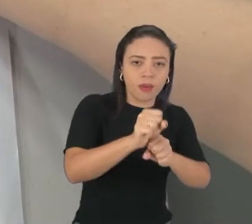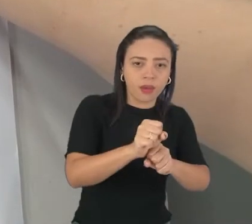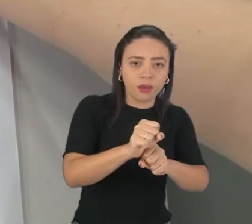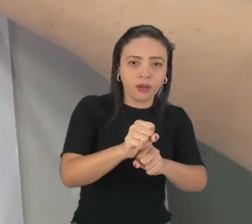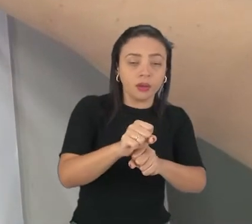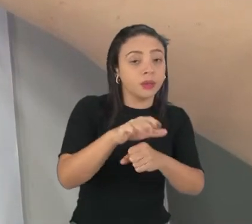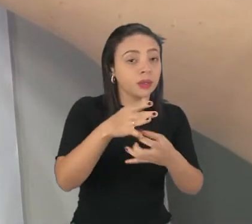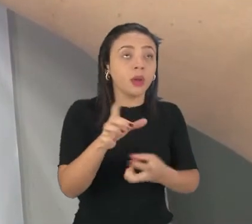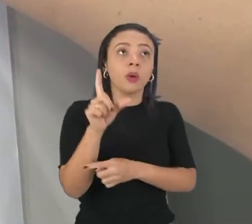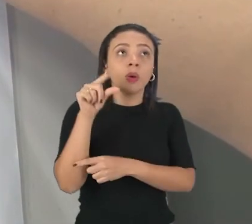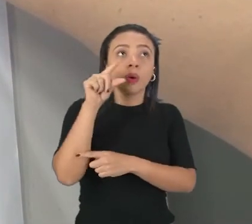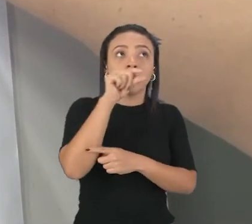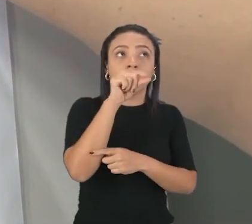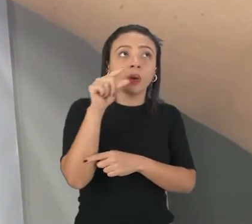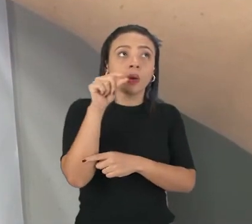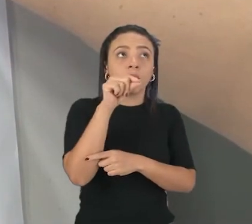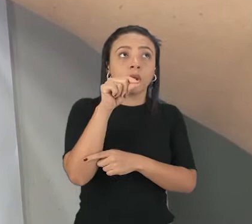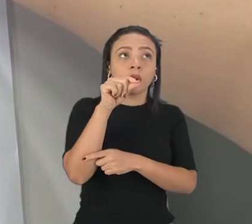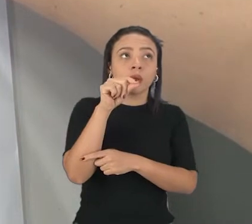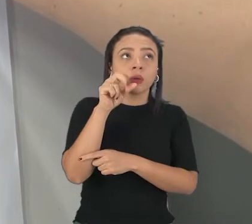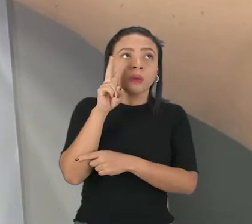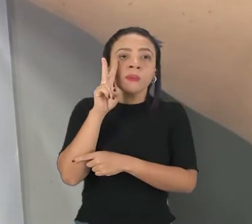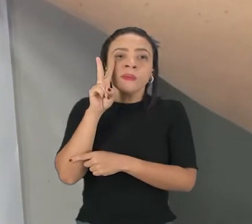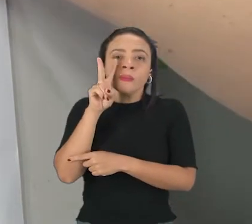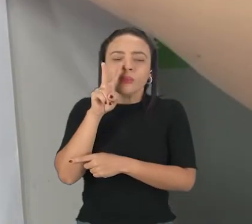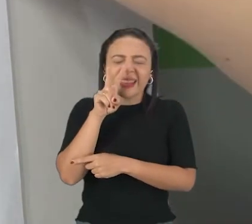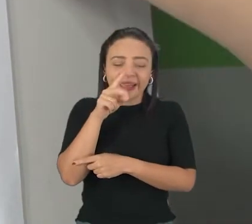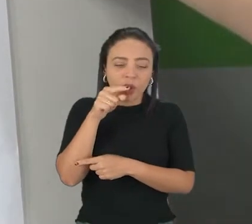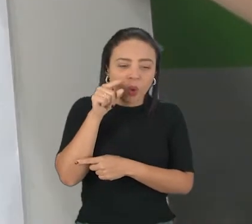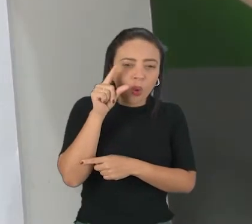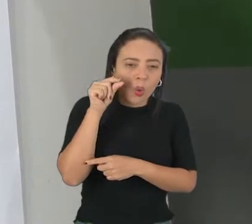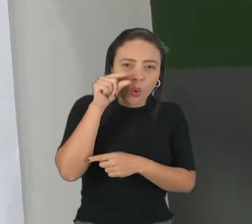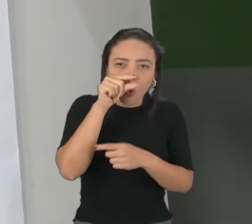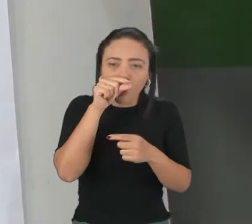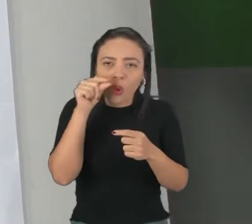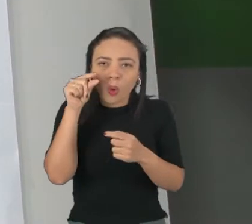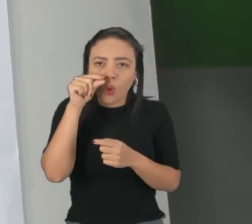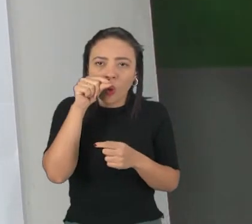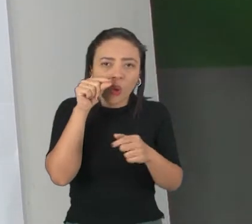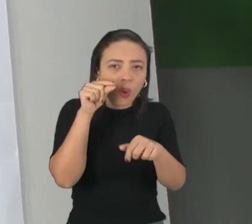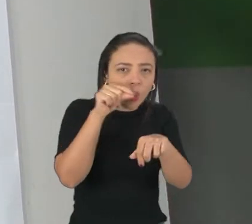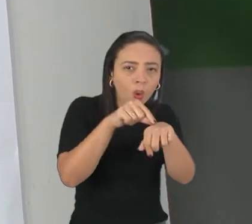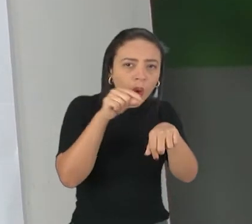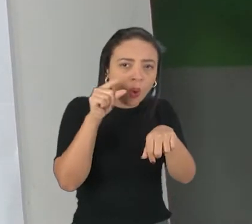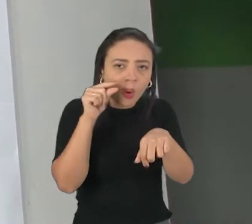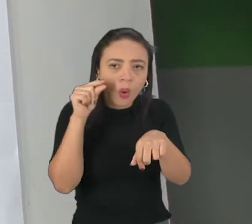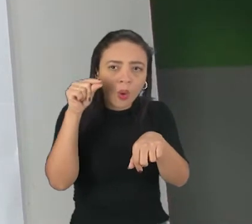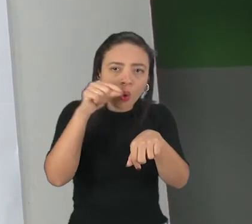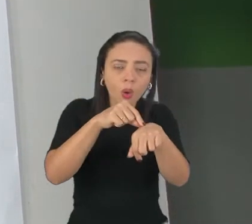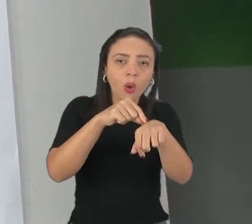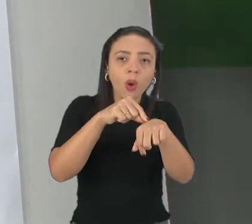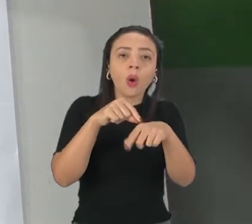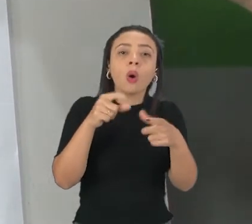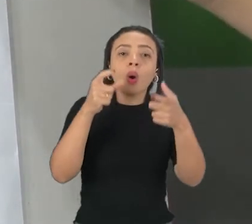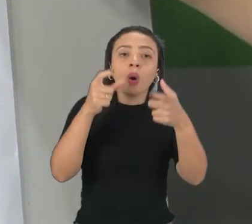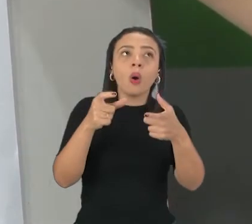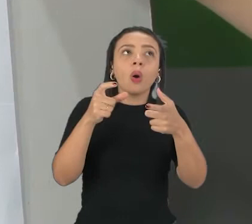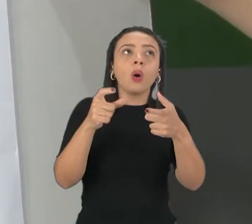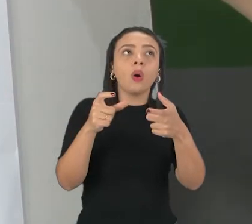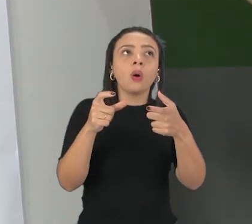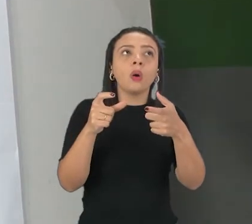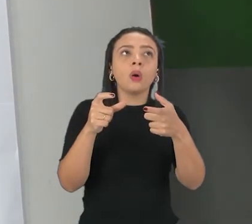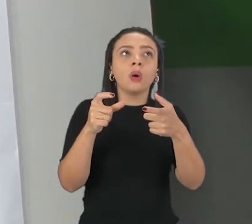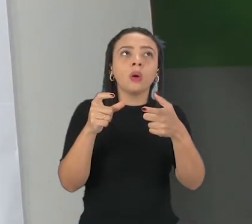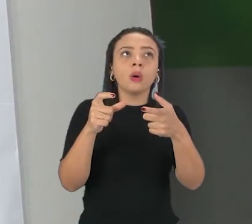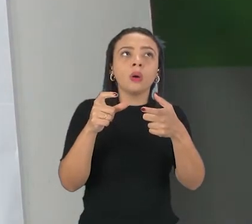passarinho a espeta com seu bico no espinho de